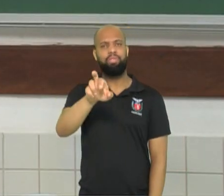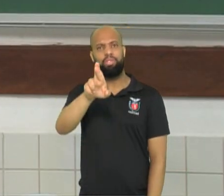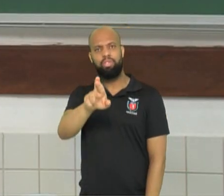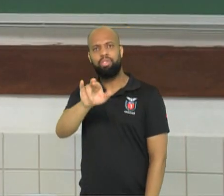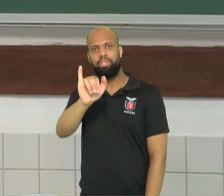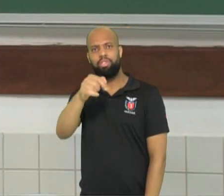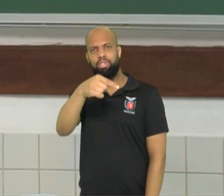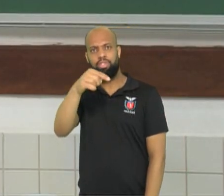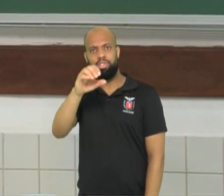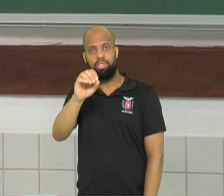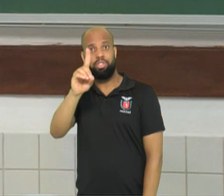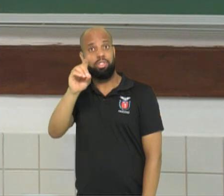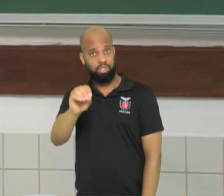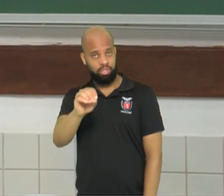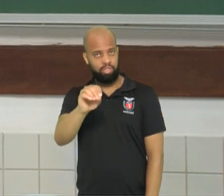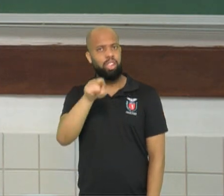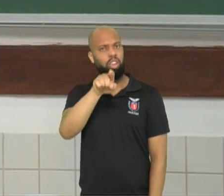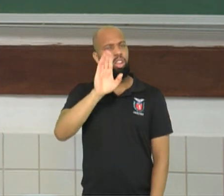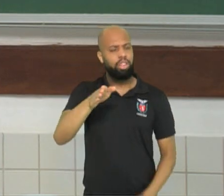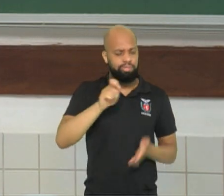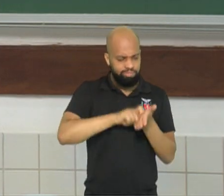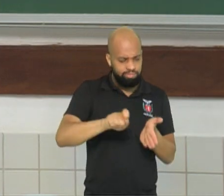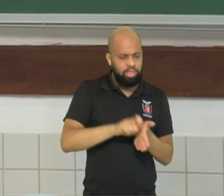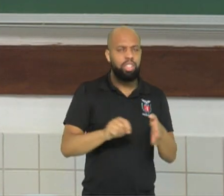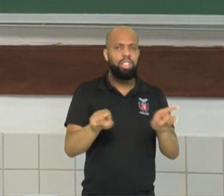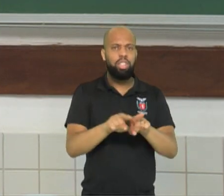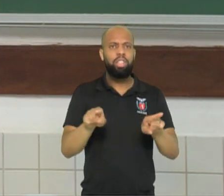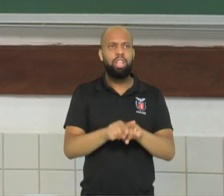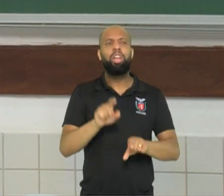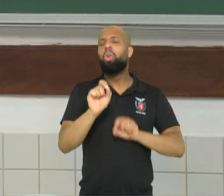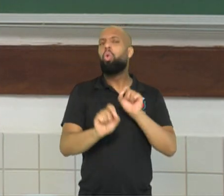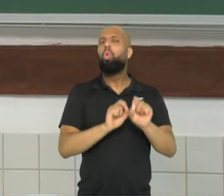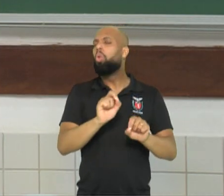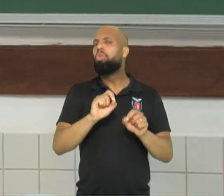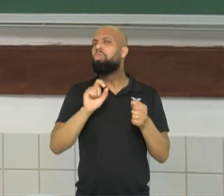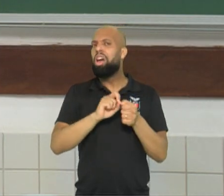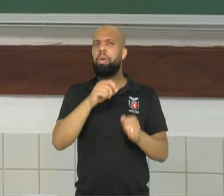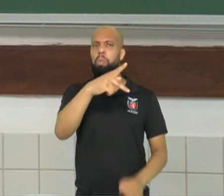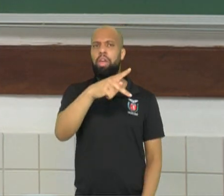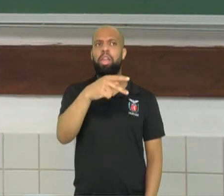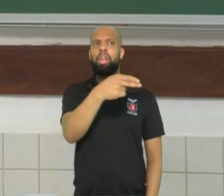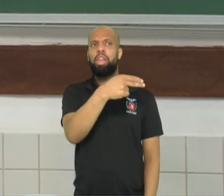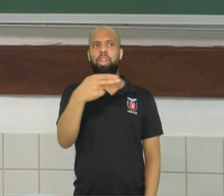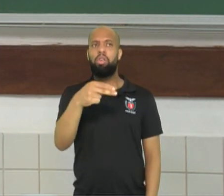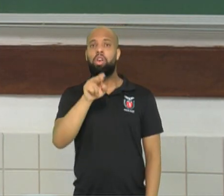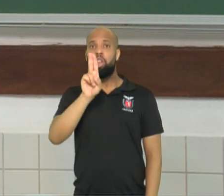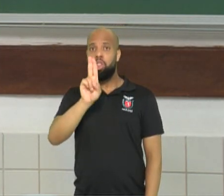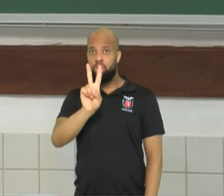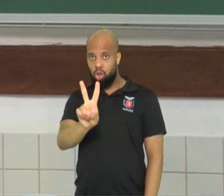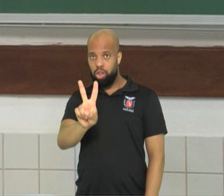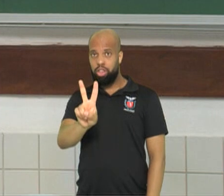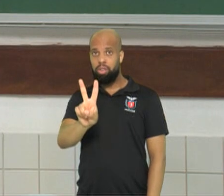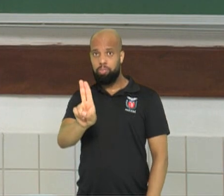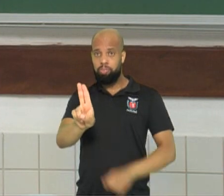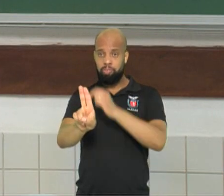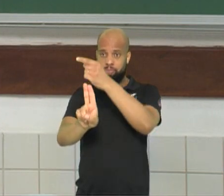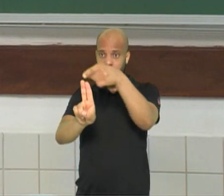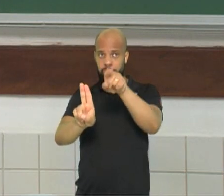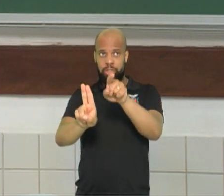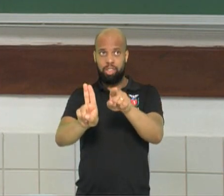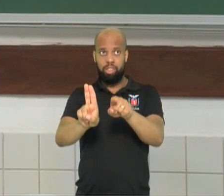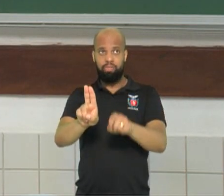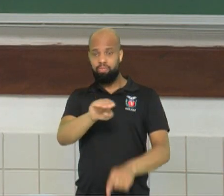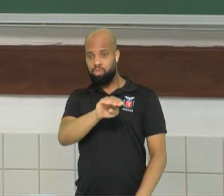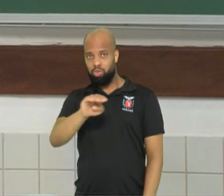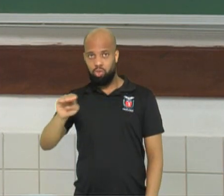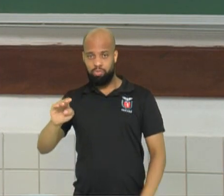está anotado lá no seu caderno, tenho certeza. O período é 2π radianos. Agora, se eu coloco qualquer número, lembra que